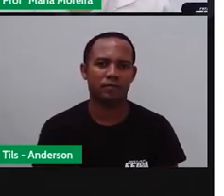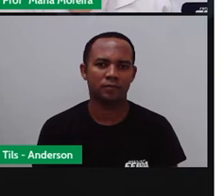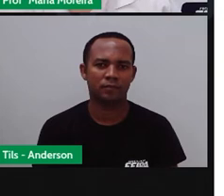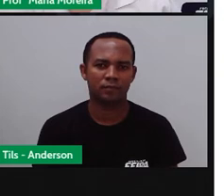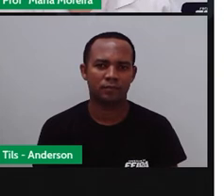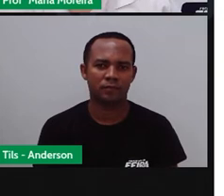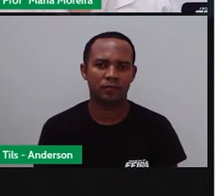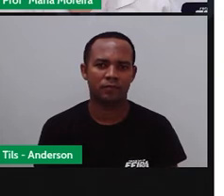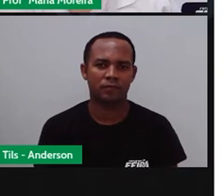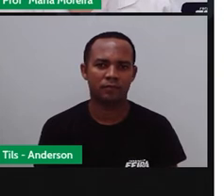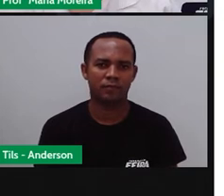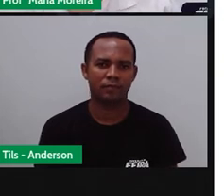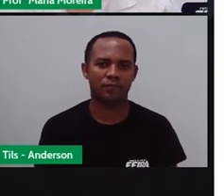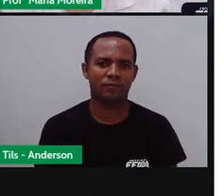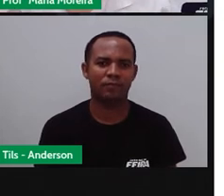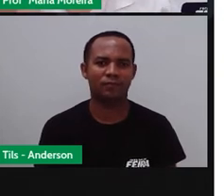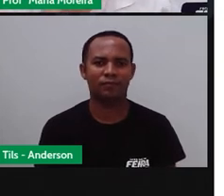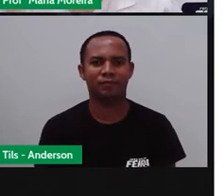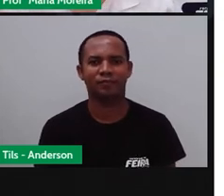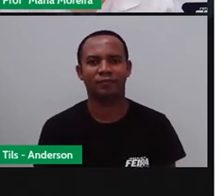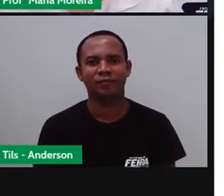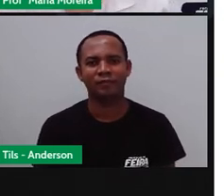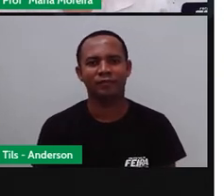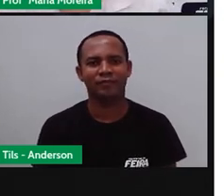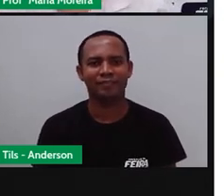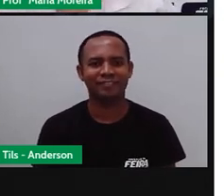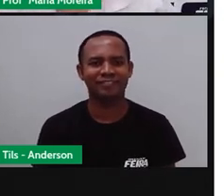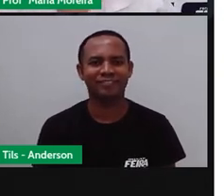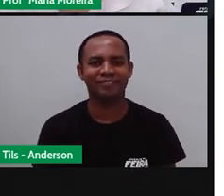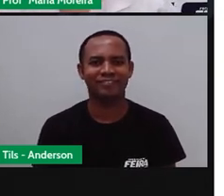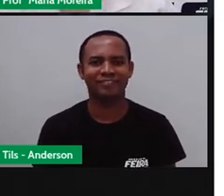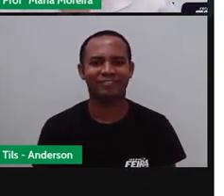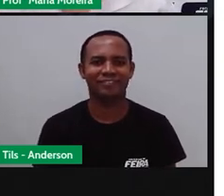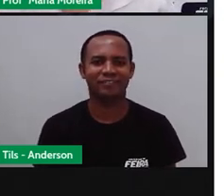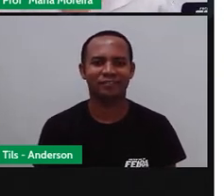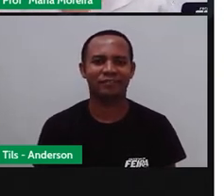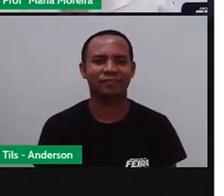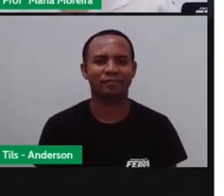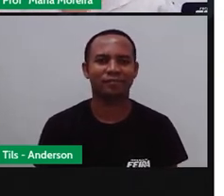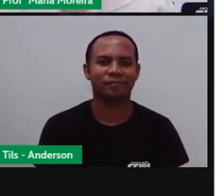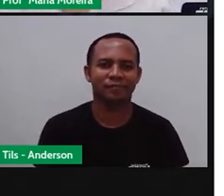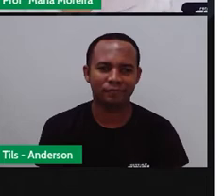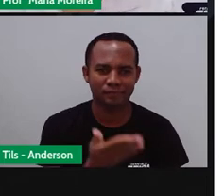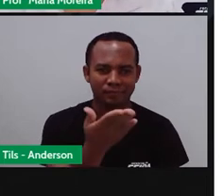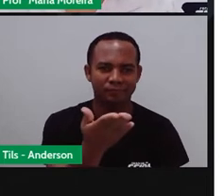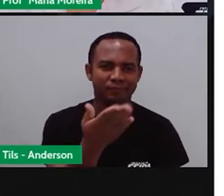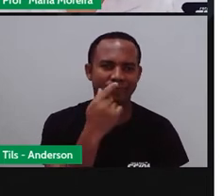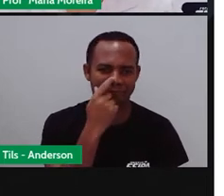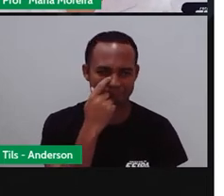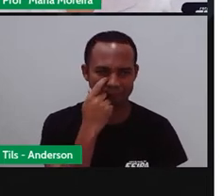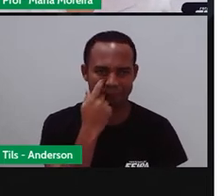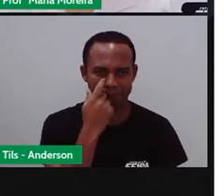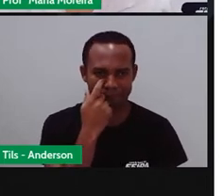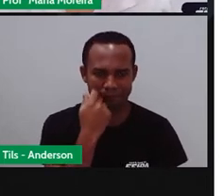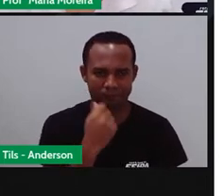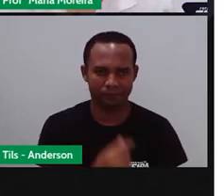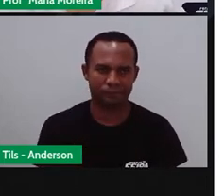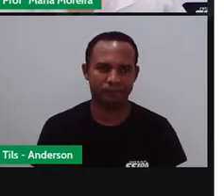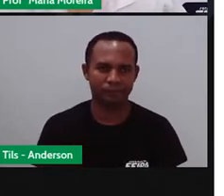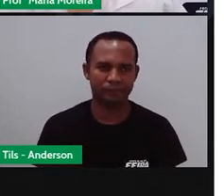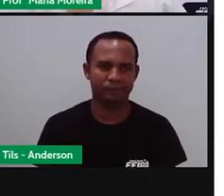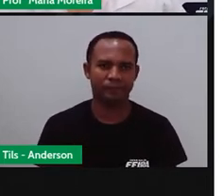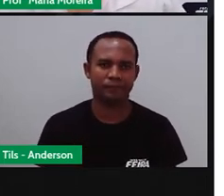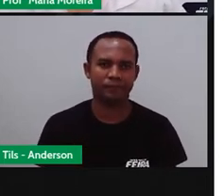Sete. Não, cinco. A gente contou cinco. Sete foi a primeira que foram sete latas. Agora, essa segunda, terceira menininha